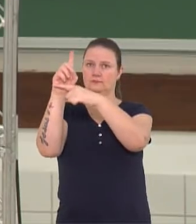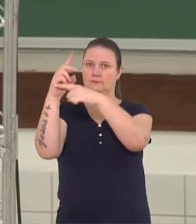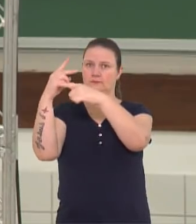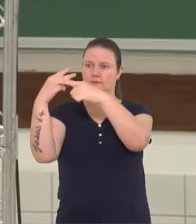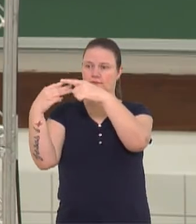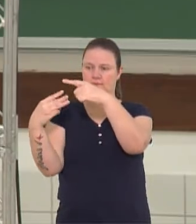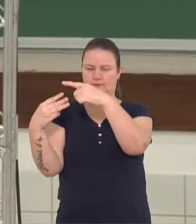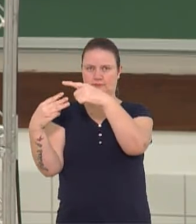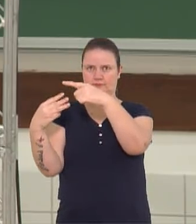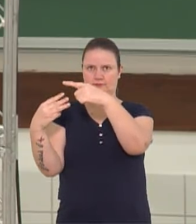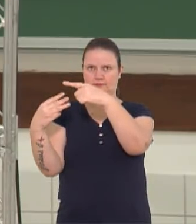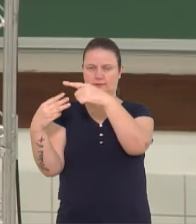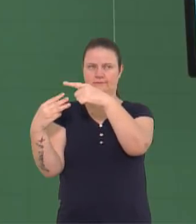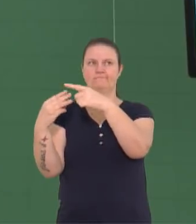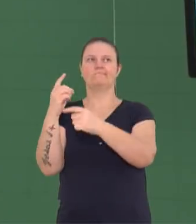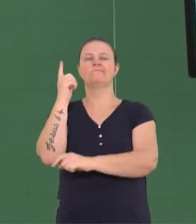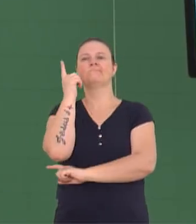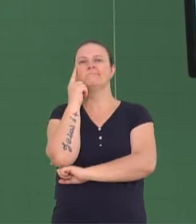1/3.